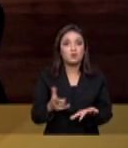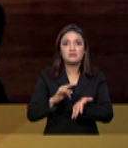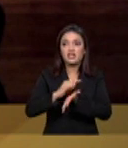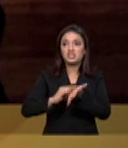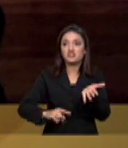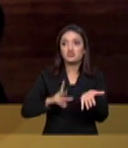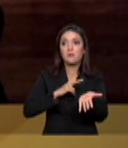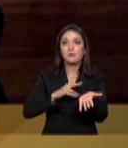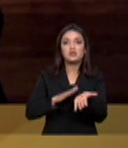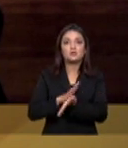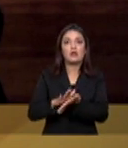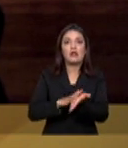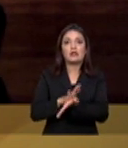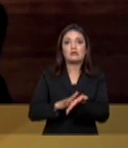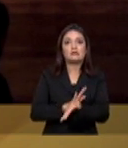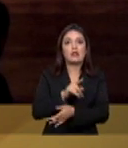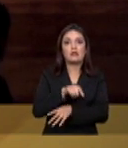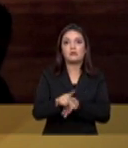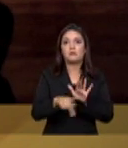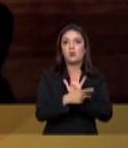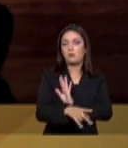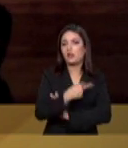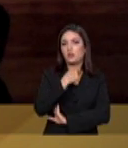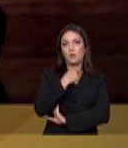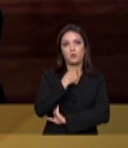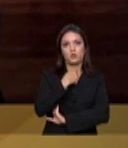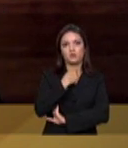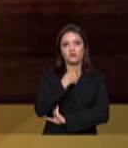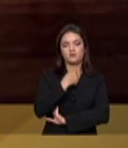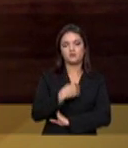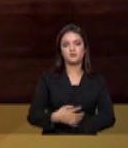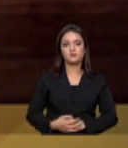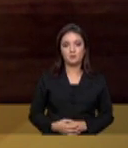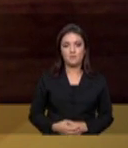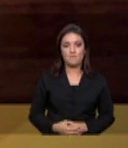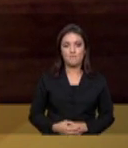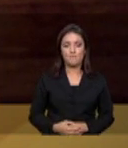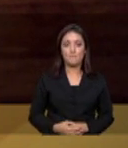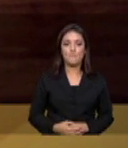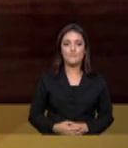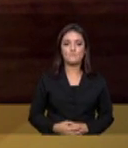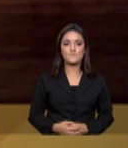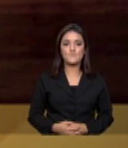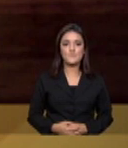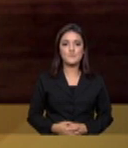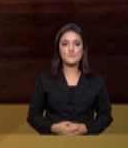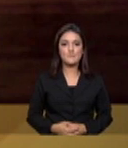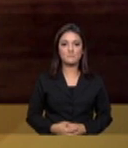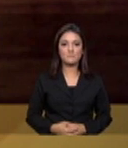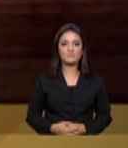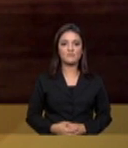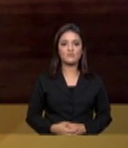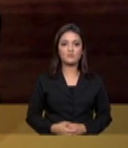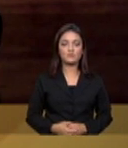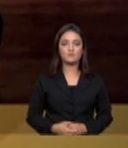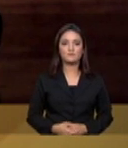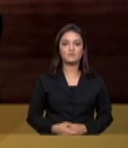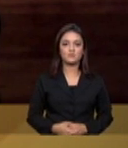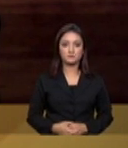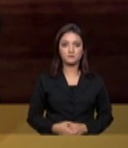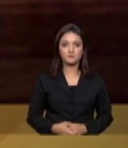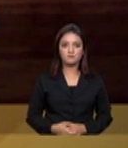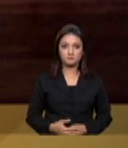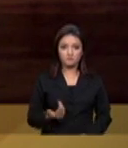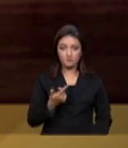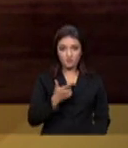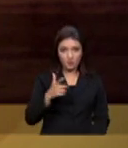privado nessa terra começa espera outra certo referência essa